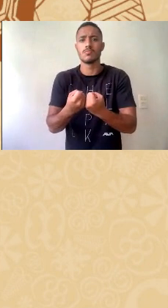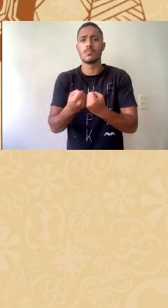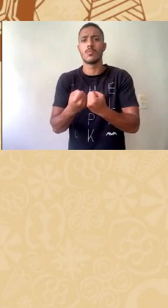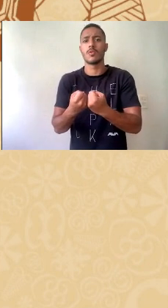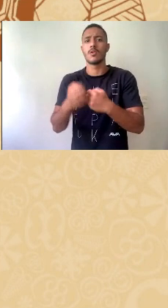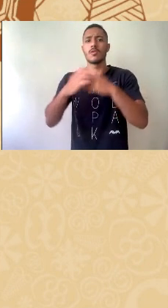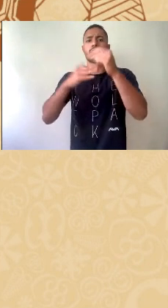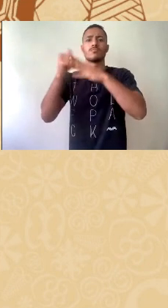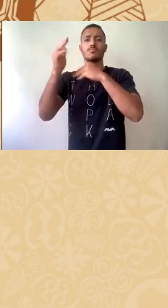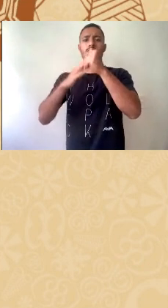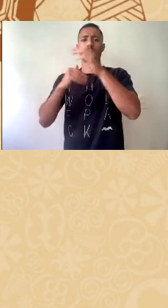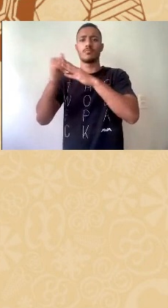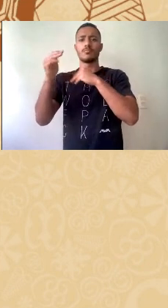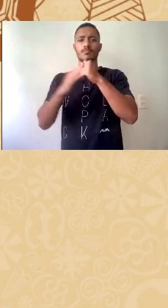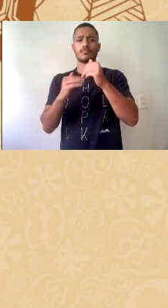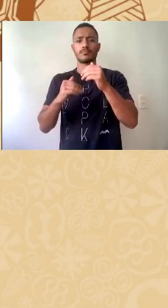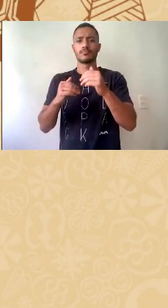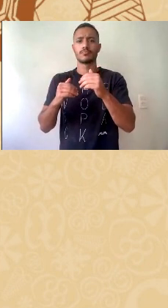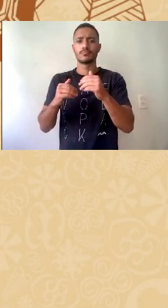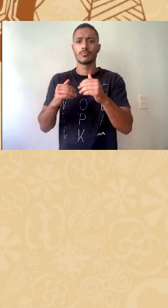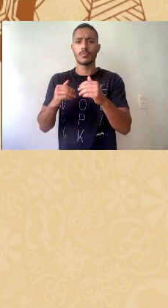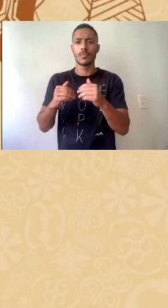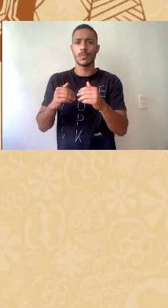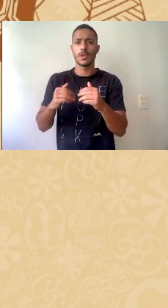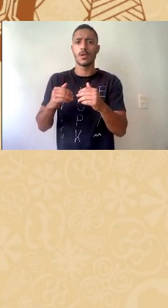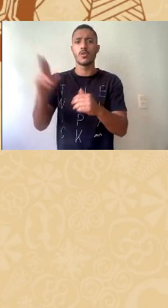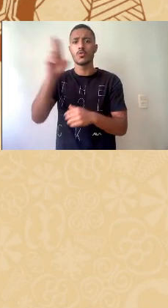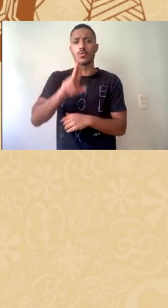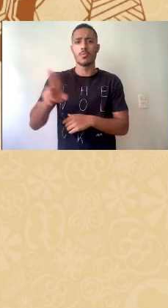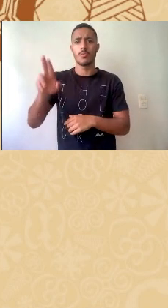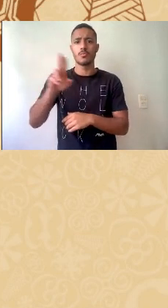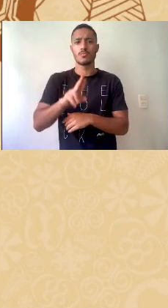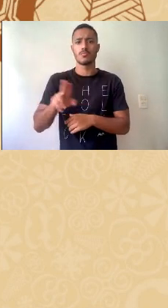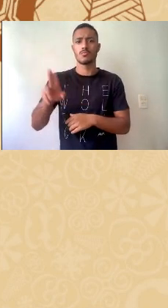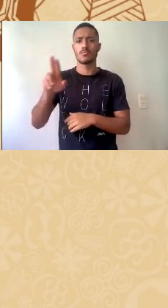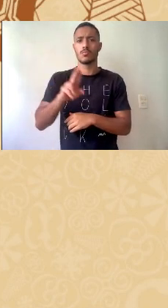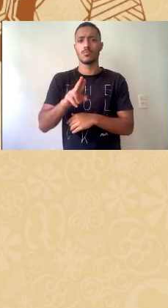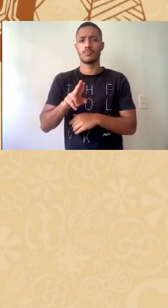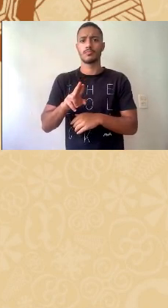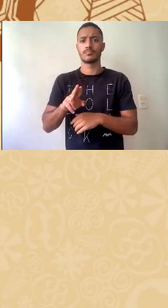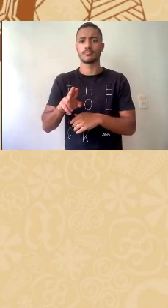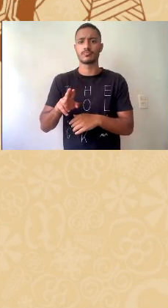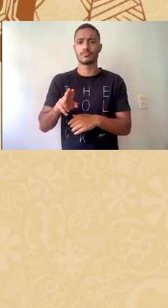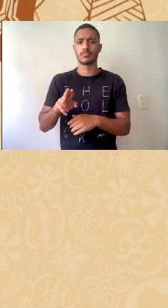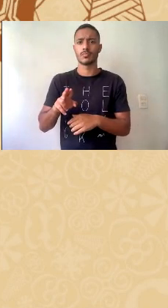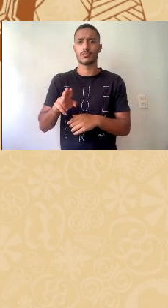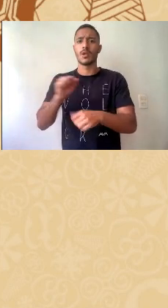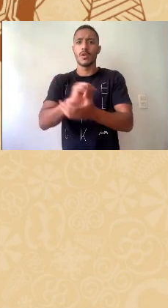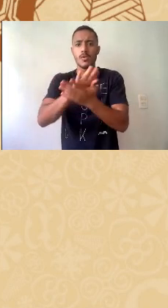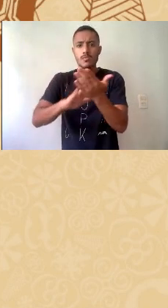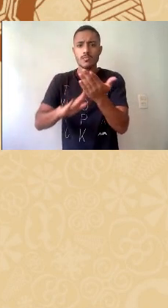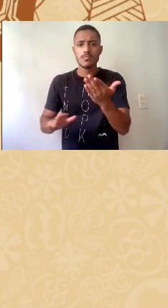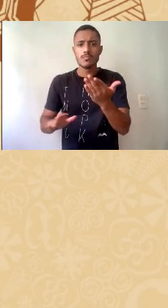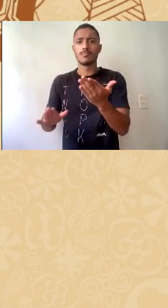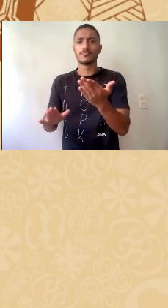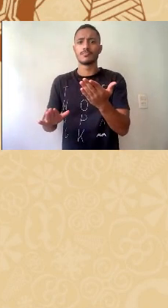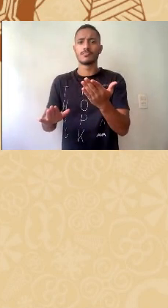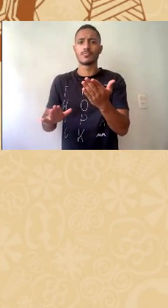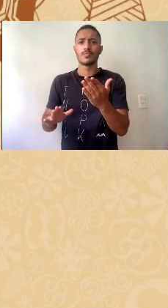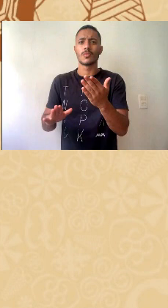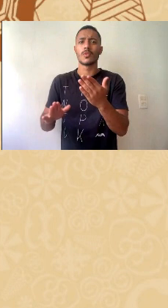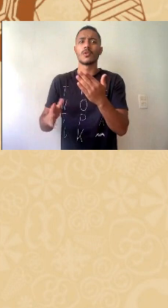aí, inclusive tem utilizado a campanha, as atividades, como